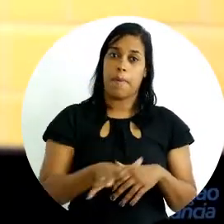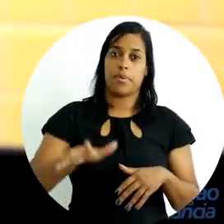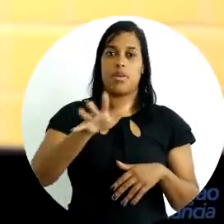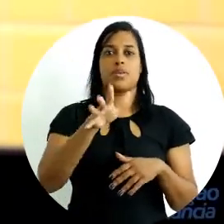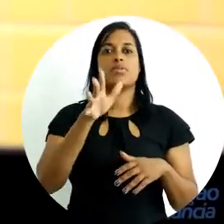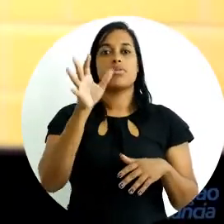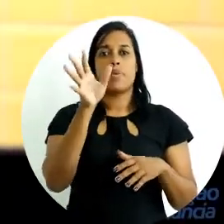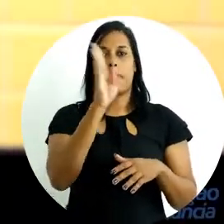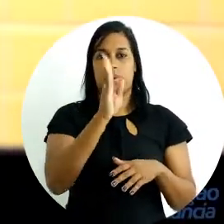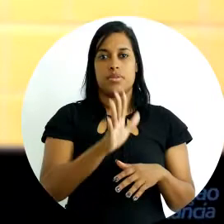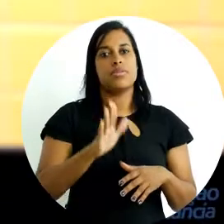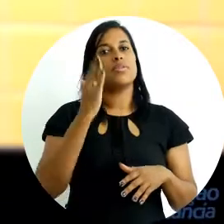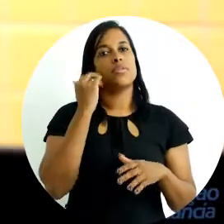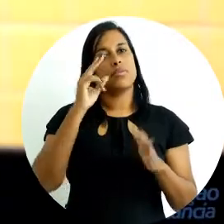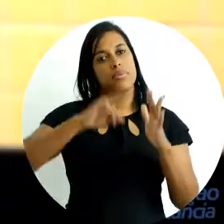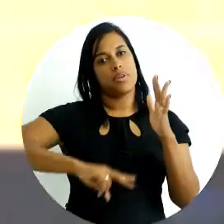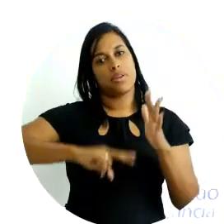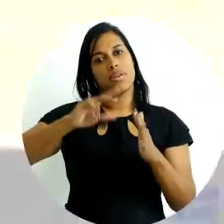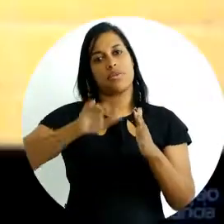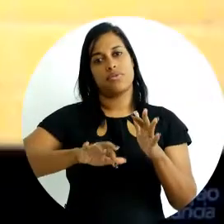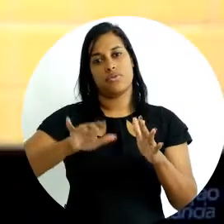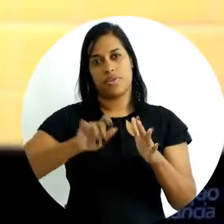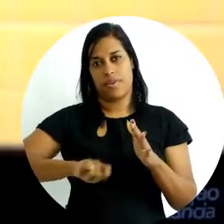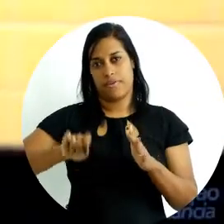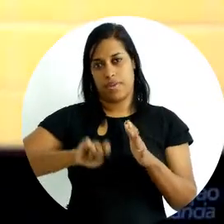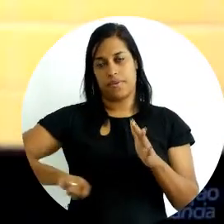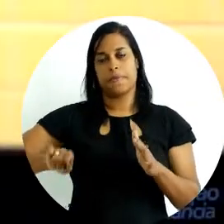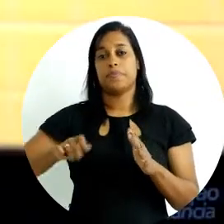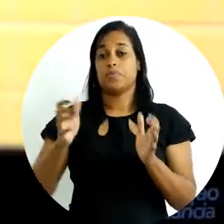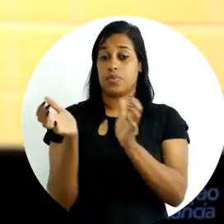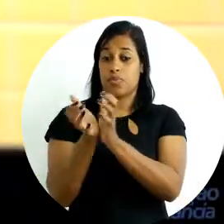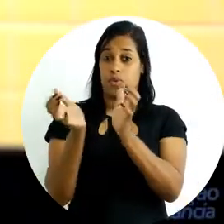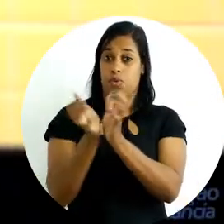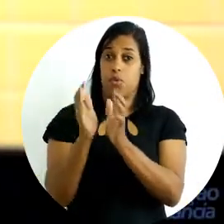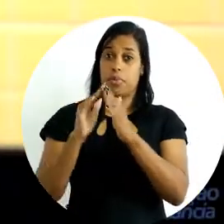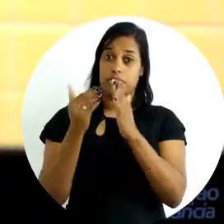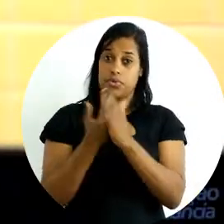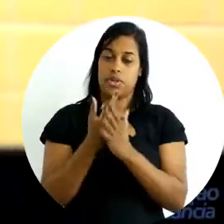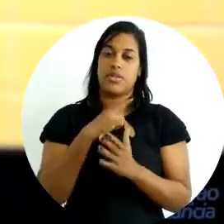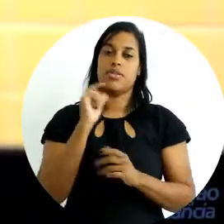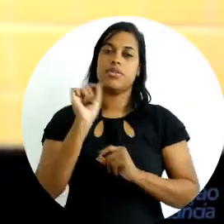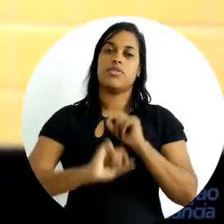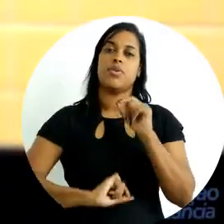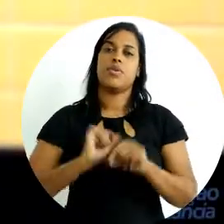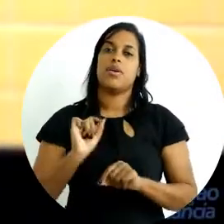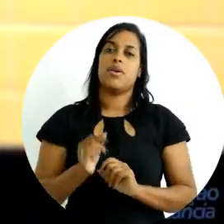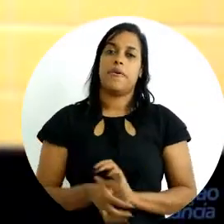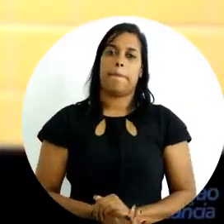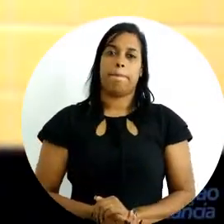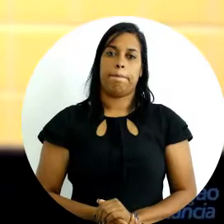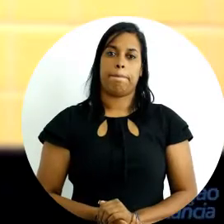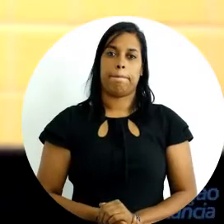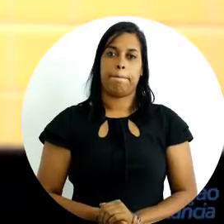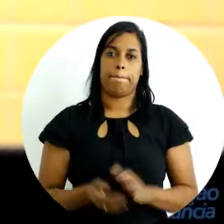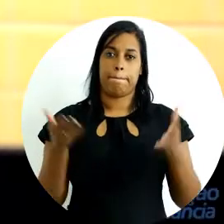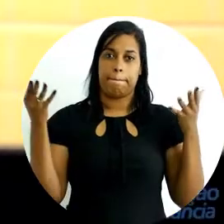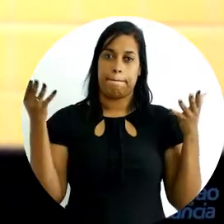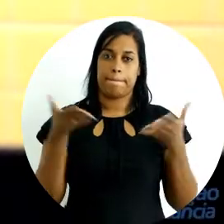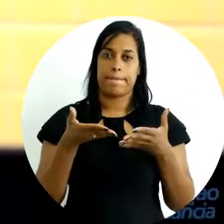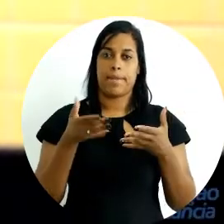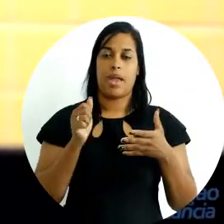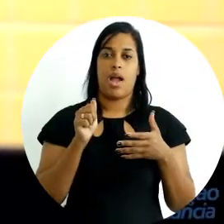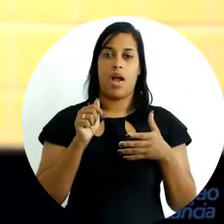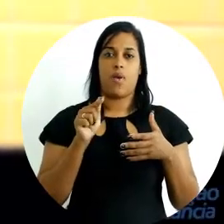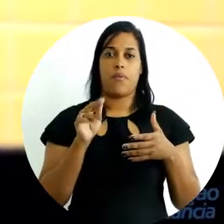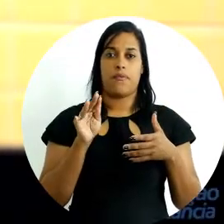população brasileira sabiam ler e escrever. Os grupos escolares, eles tinham a